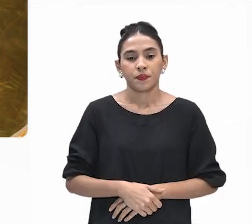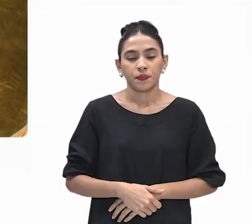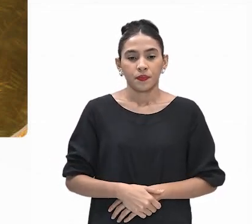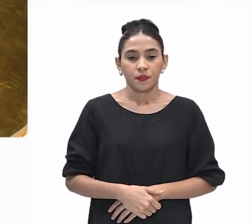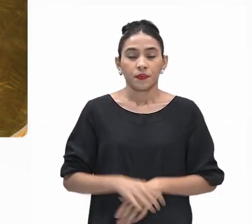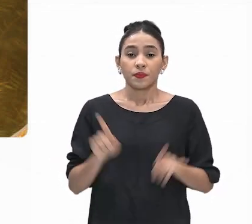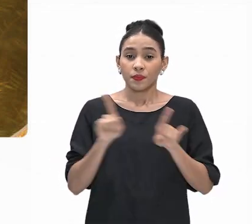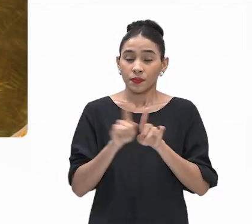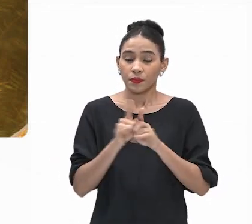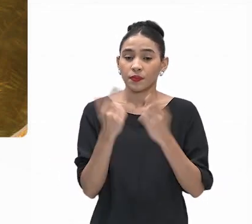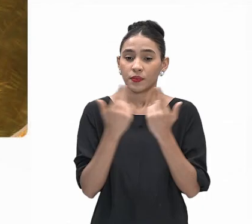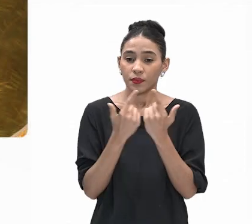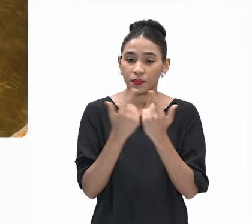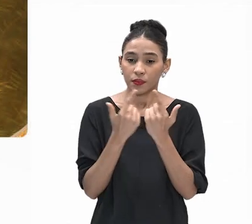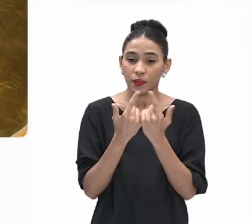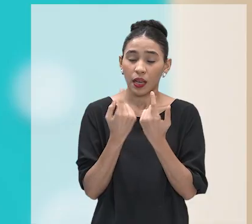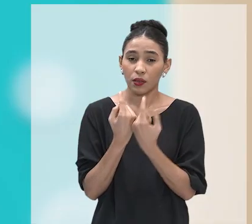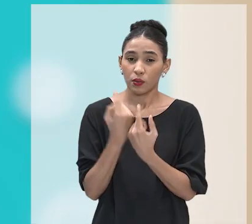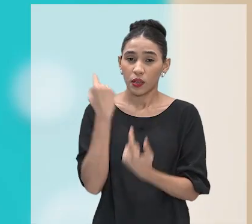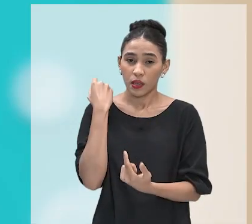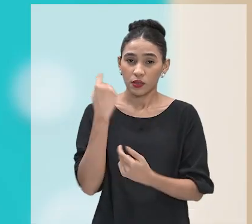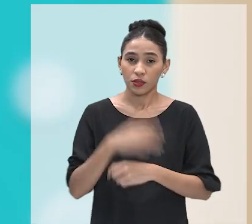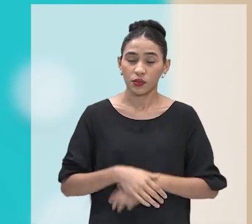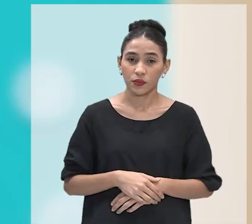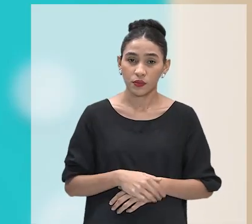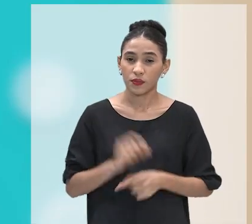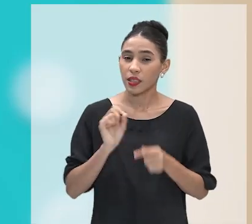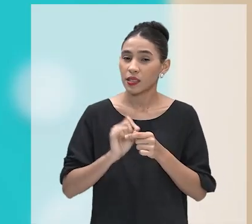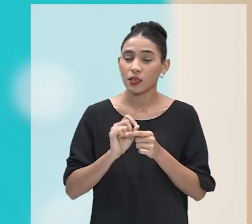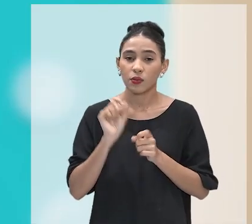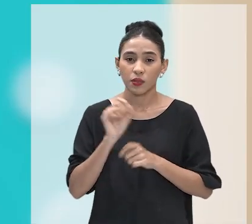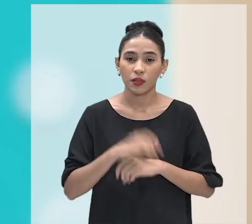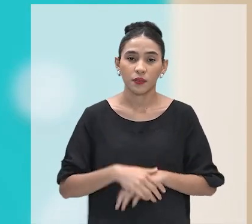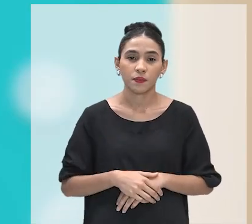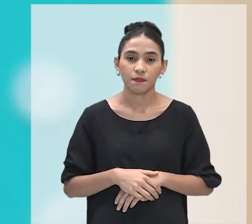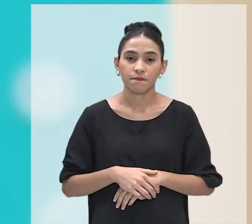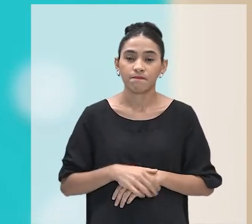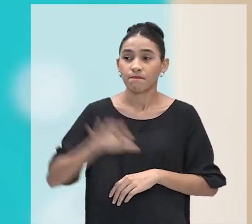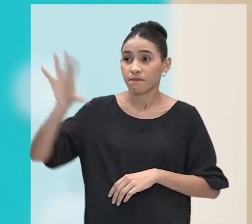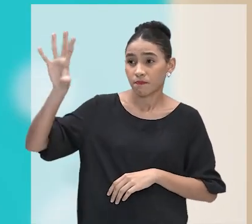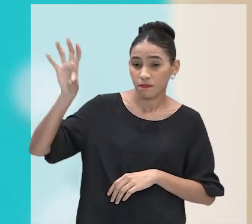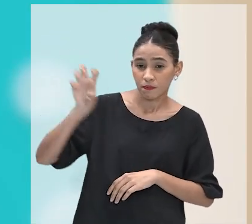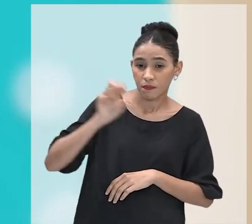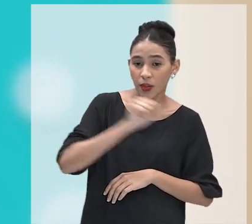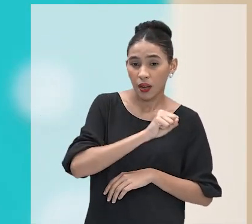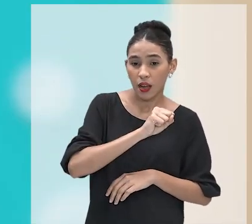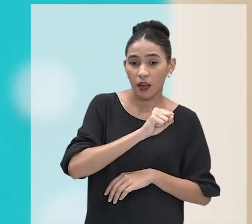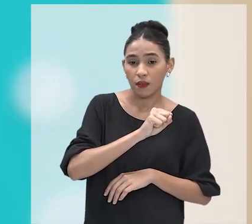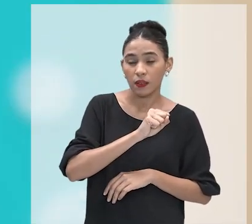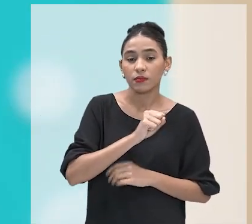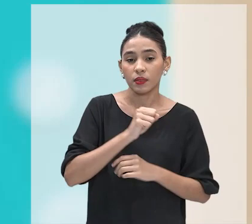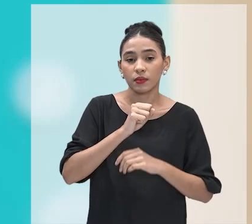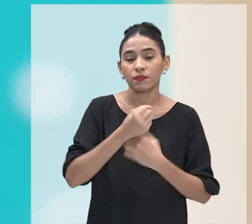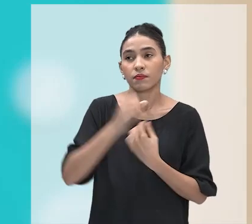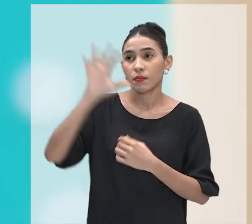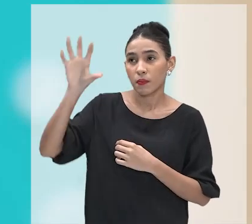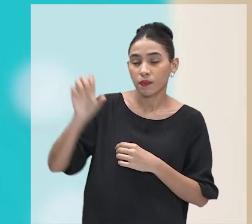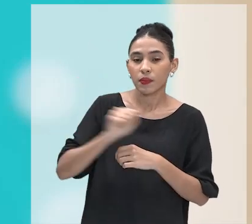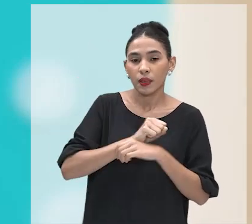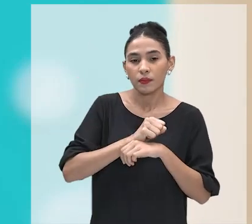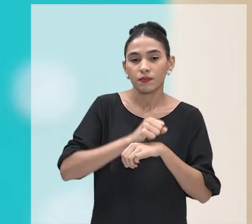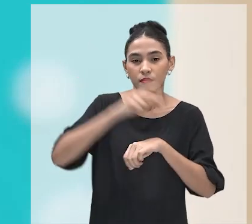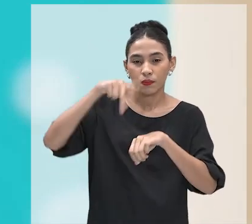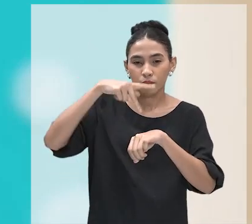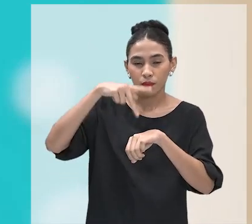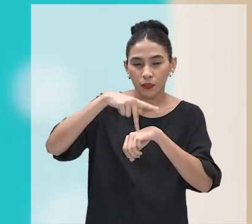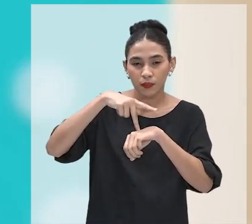eu falei para vocês, no passado, ele fazia o quê? Ele importava os artistas, os músicos e